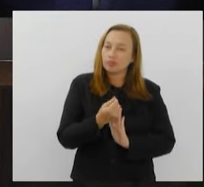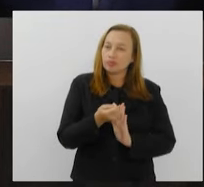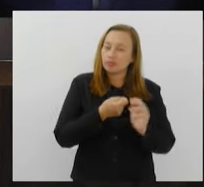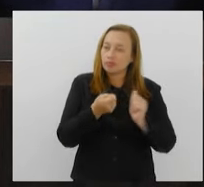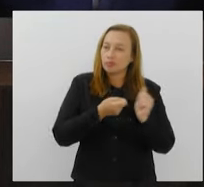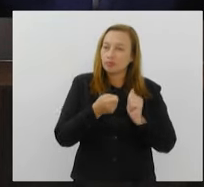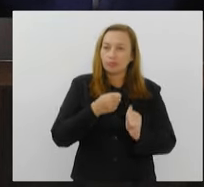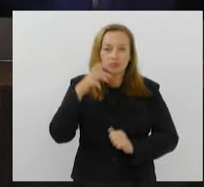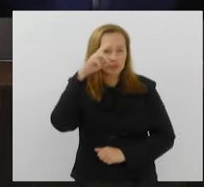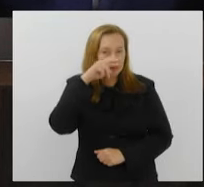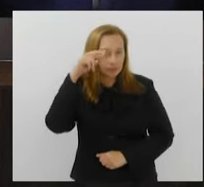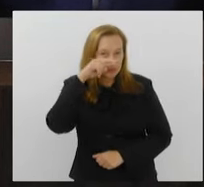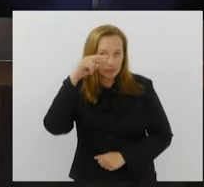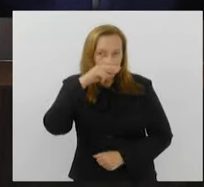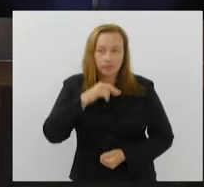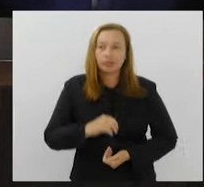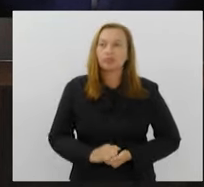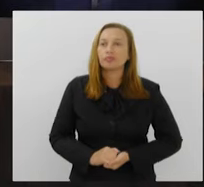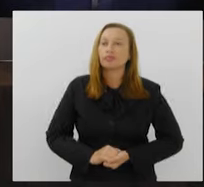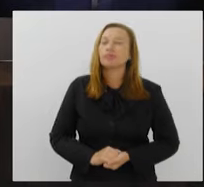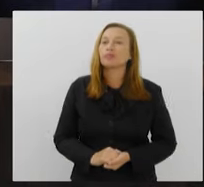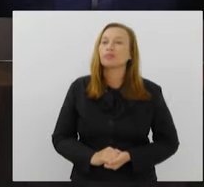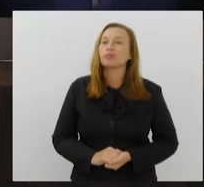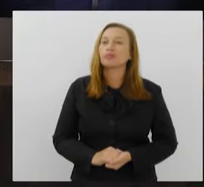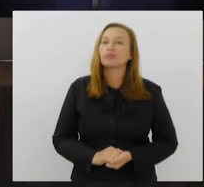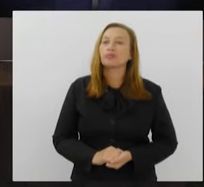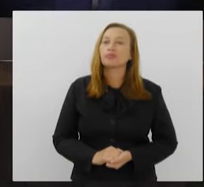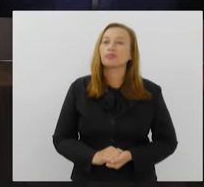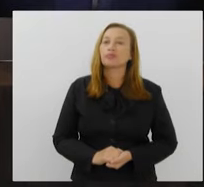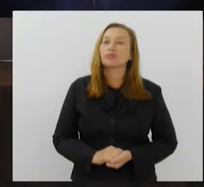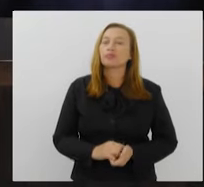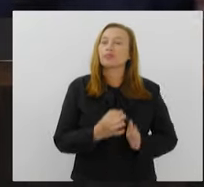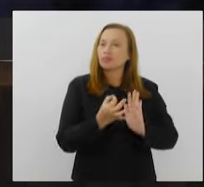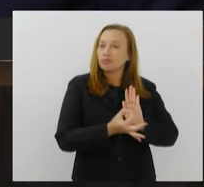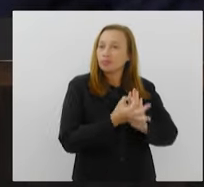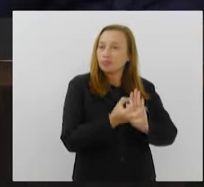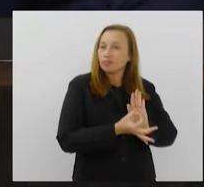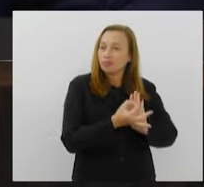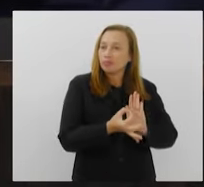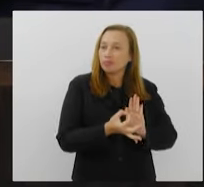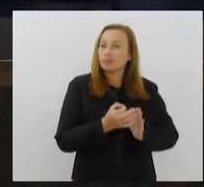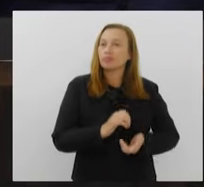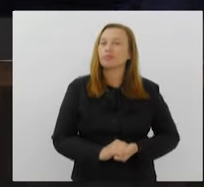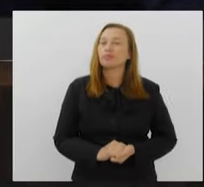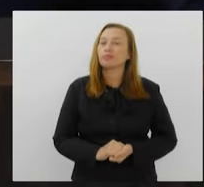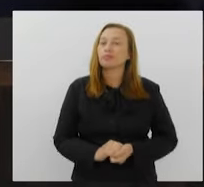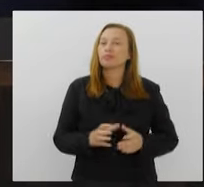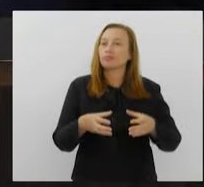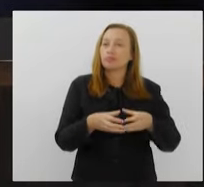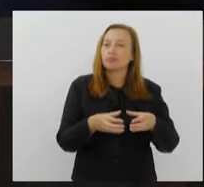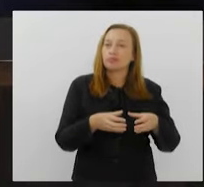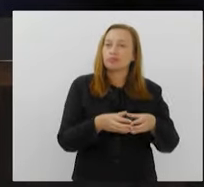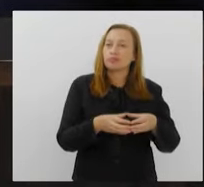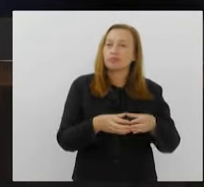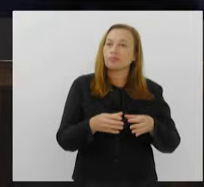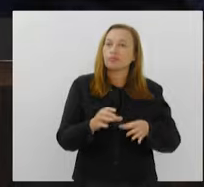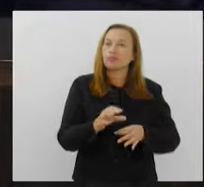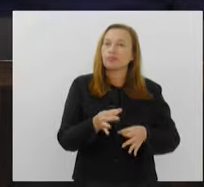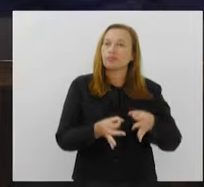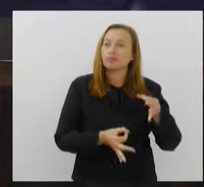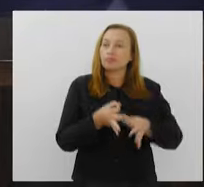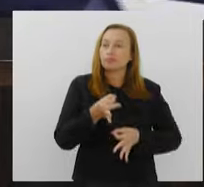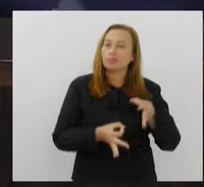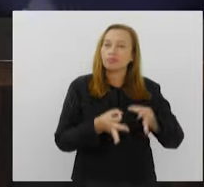Finanças, Fiscalização Financeira e Controle. Para emitir o parecer pela Comissão de Constituição e